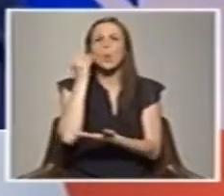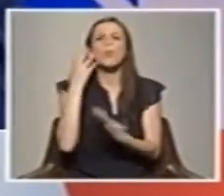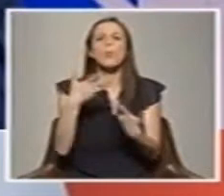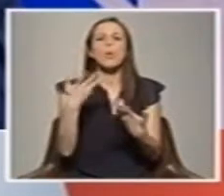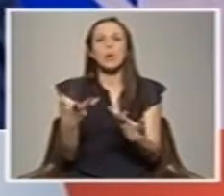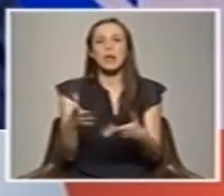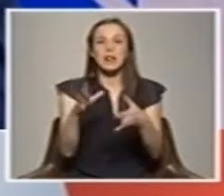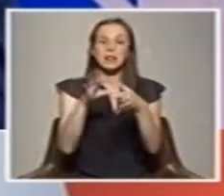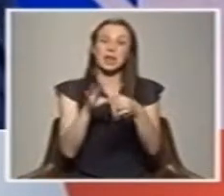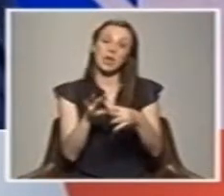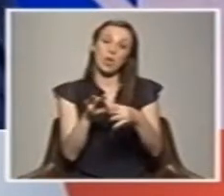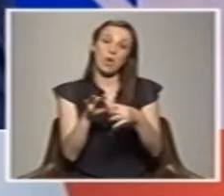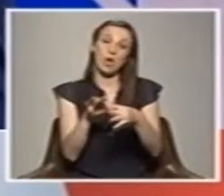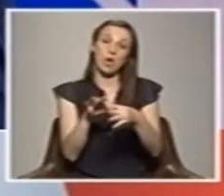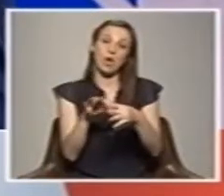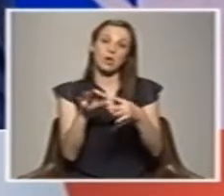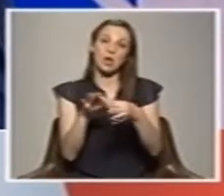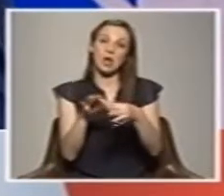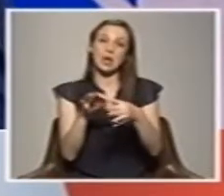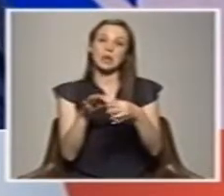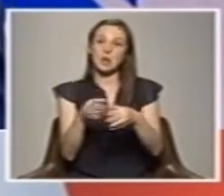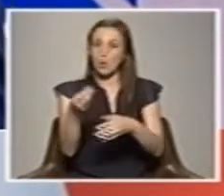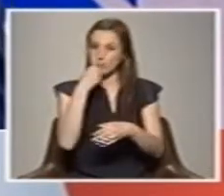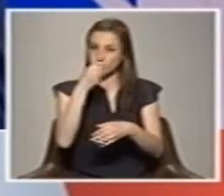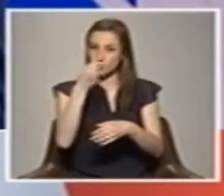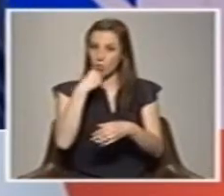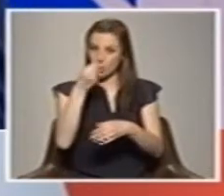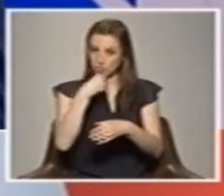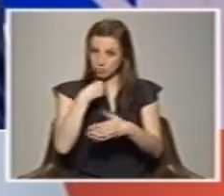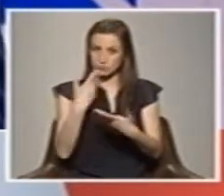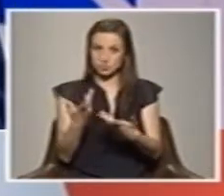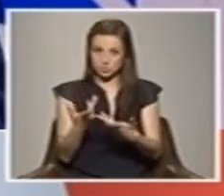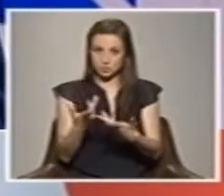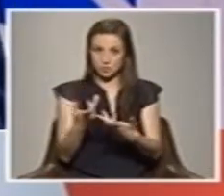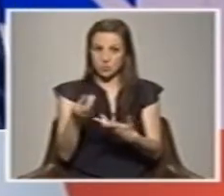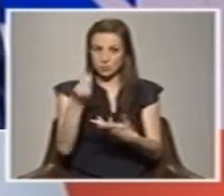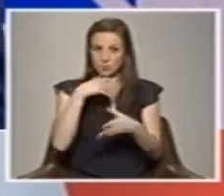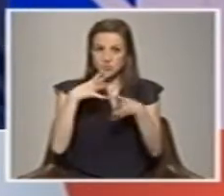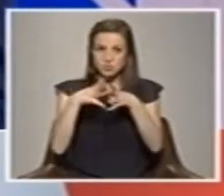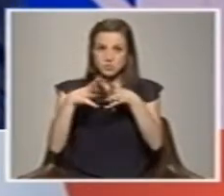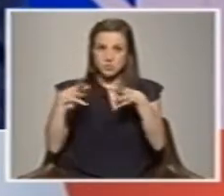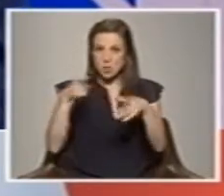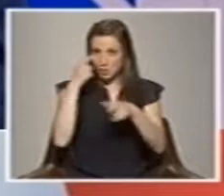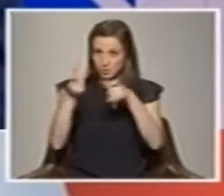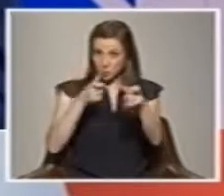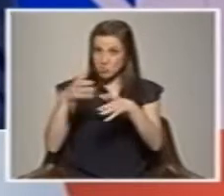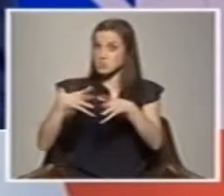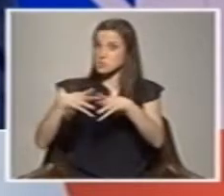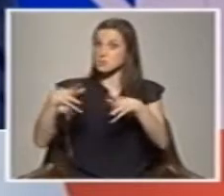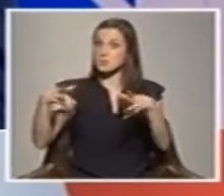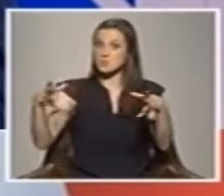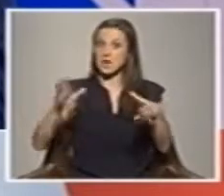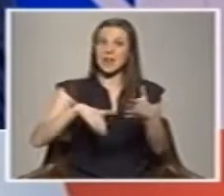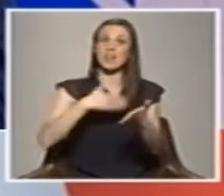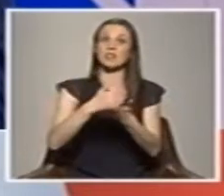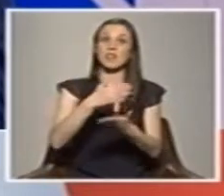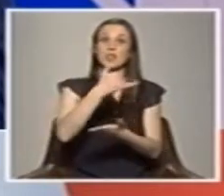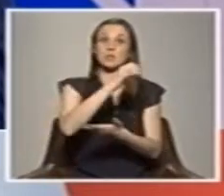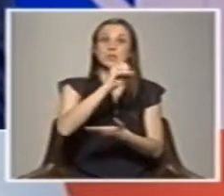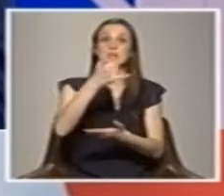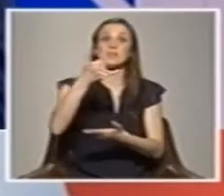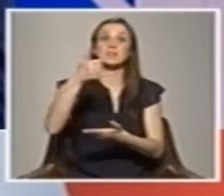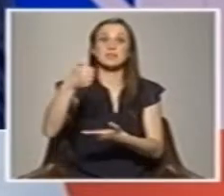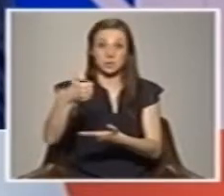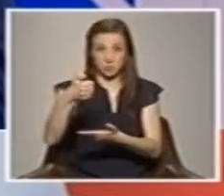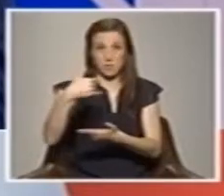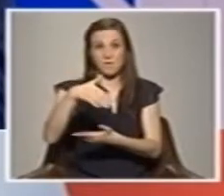em relação ao consumo e às tendências de consumo, com o aumento demográfico. Até 2025 haverá certamente a